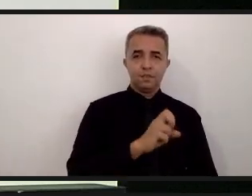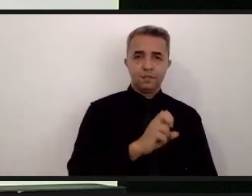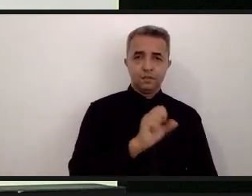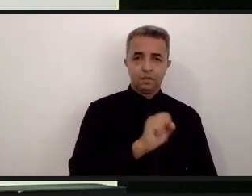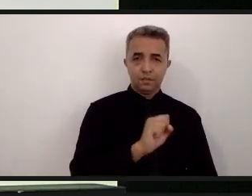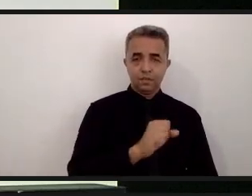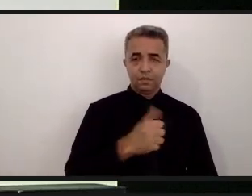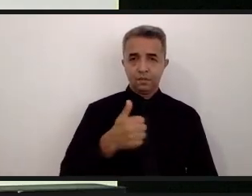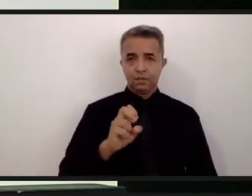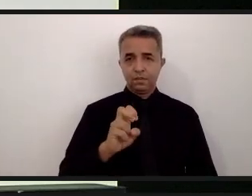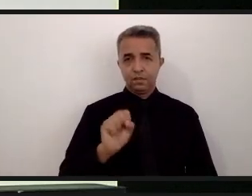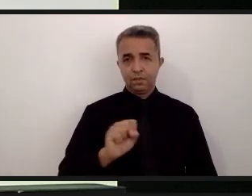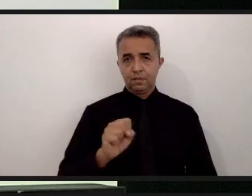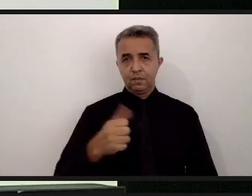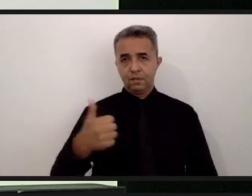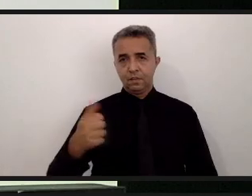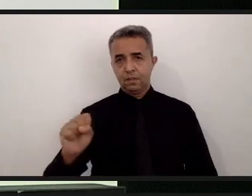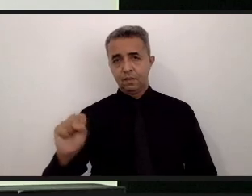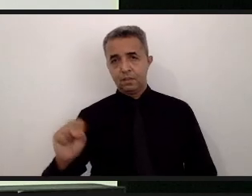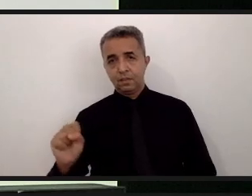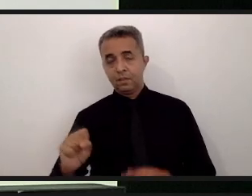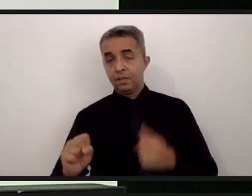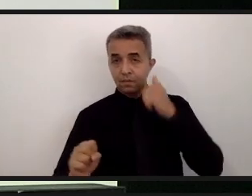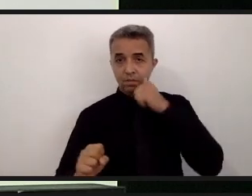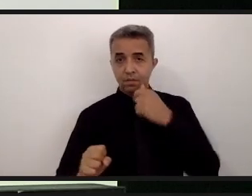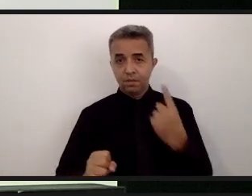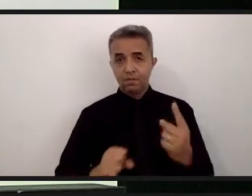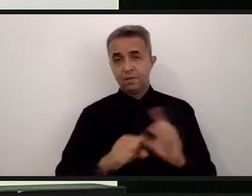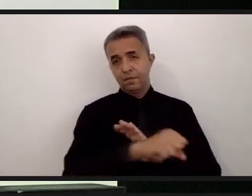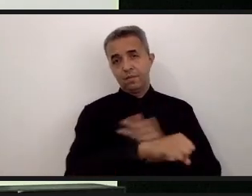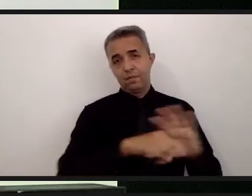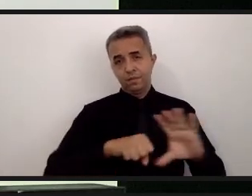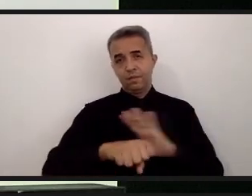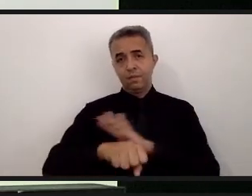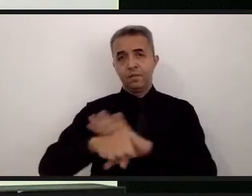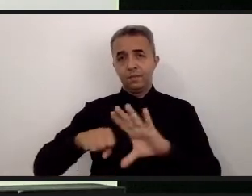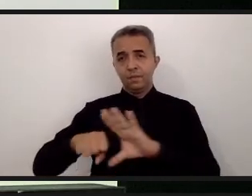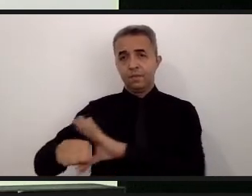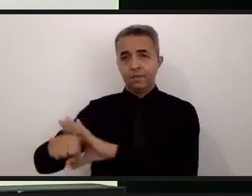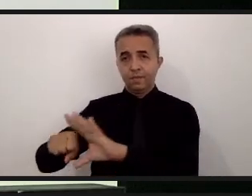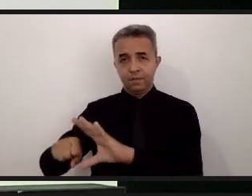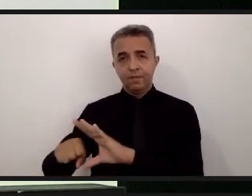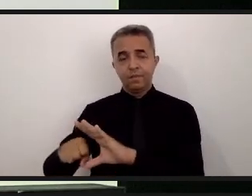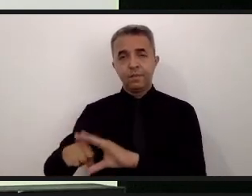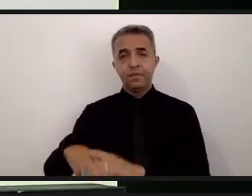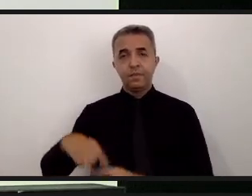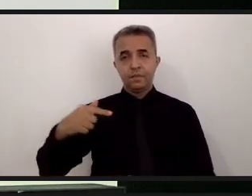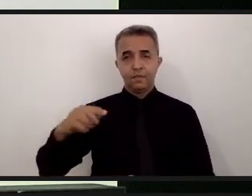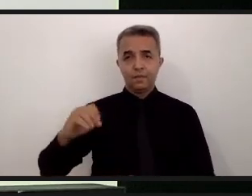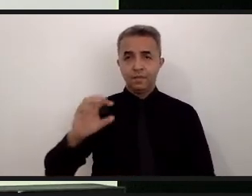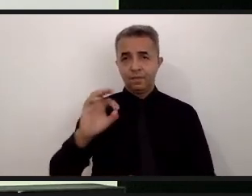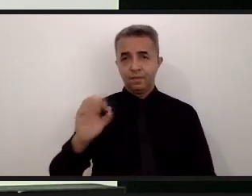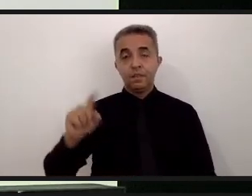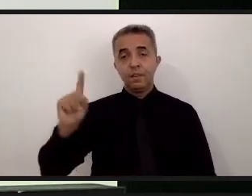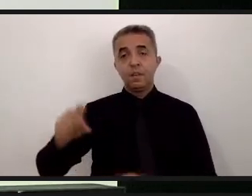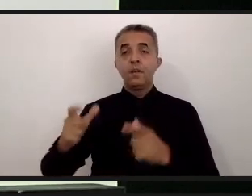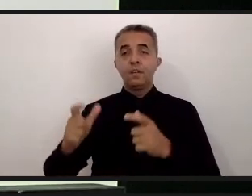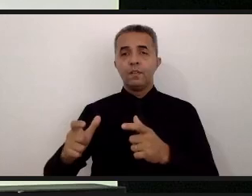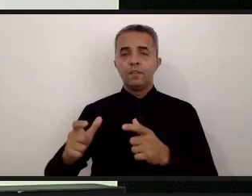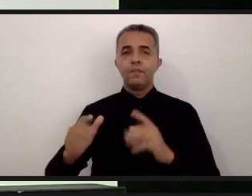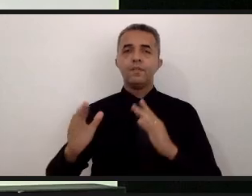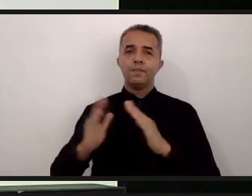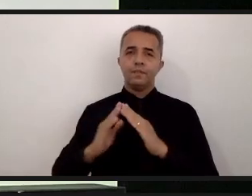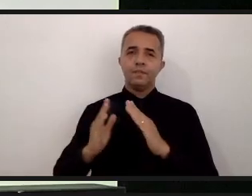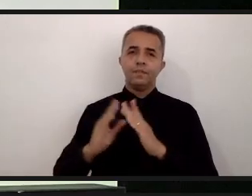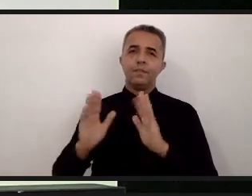espancada. 70% dessas agressões ocorrem em ambiente familiar, independente da idade, do grau de